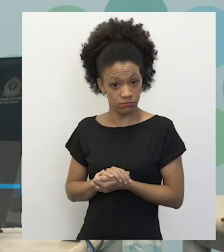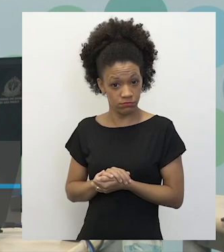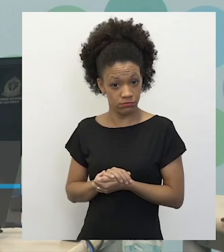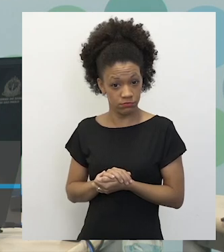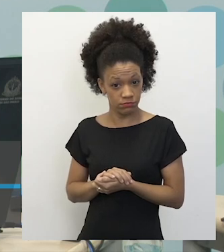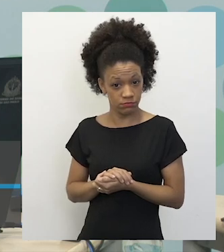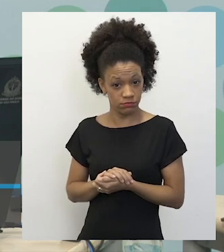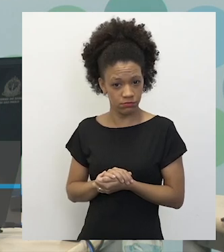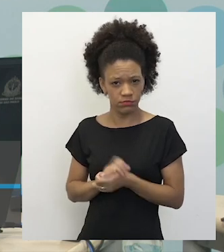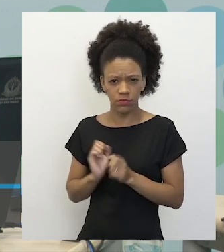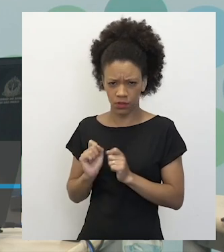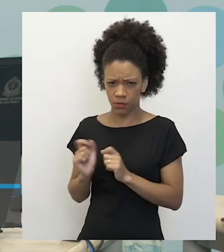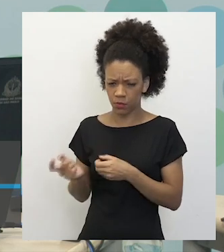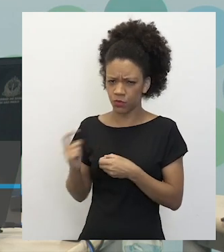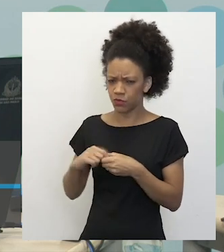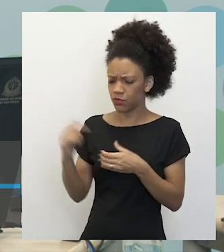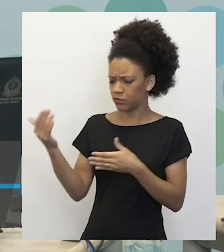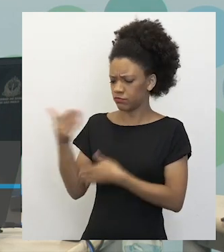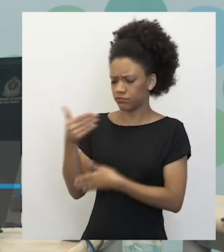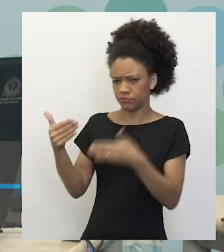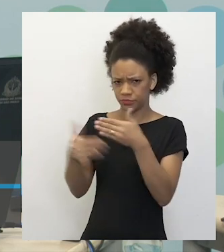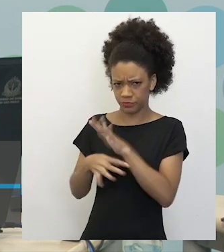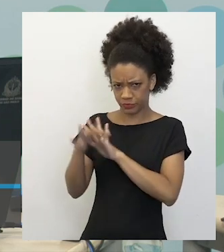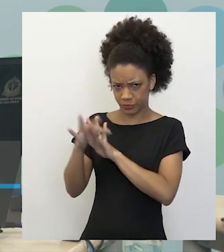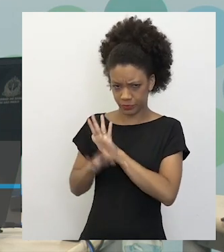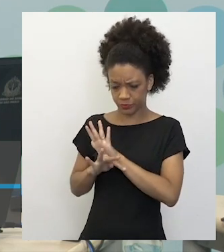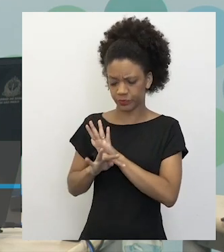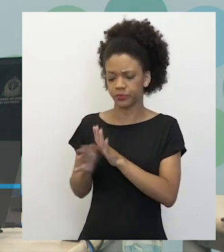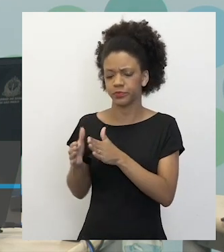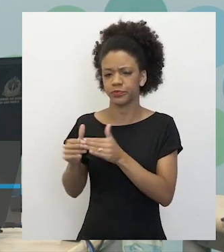Vamos lá. Pode voltar lá no texto, por favor?